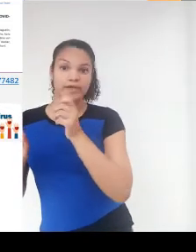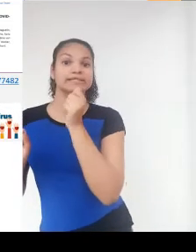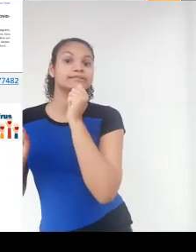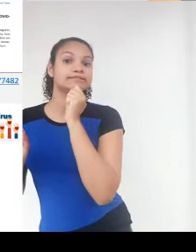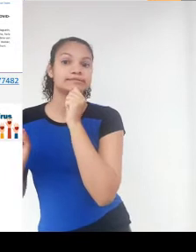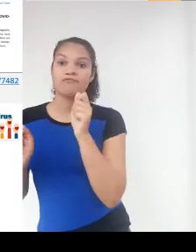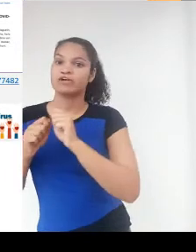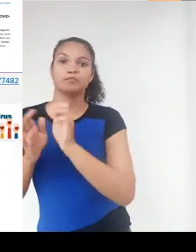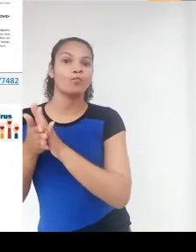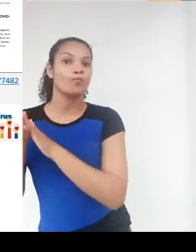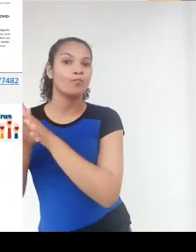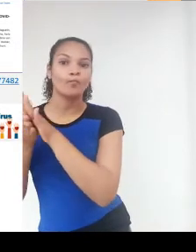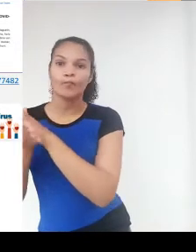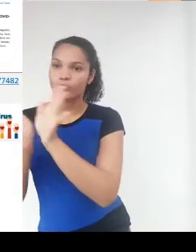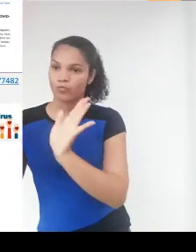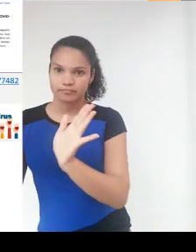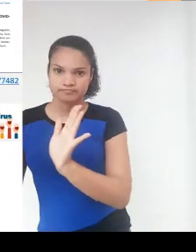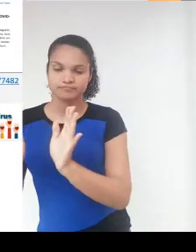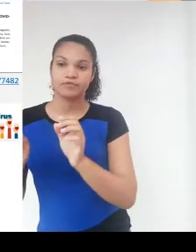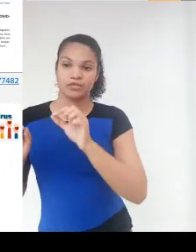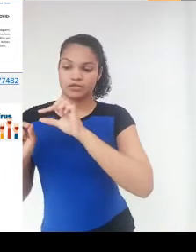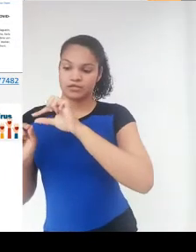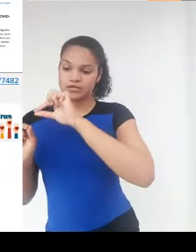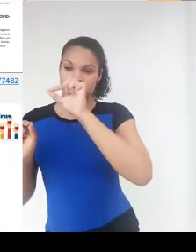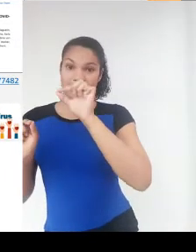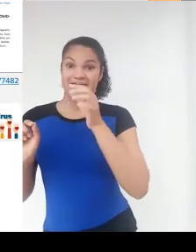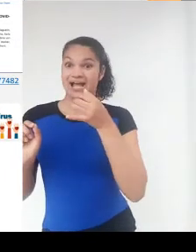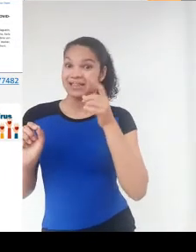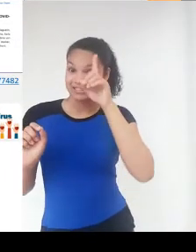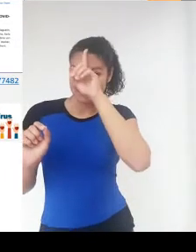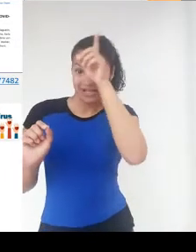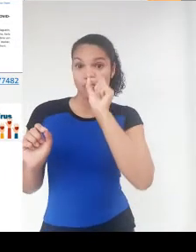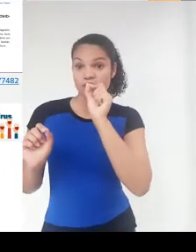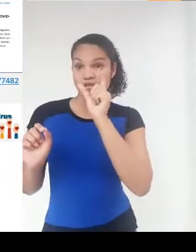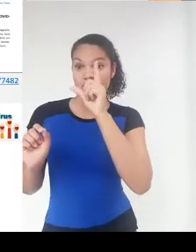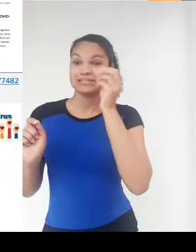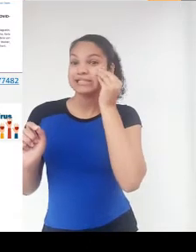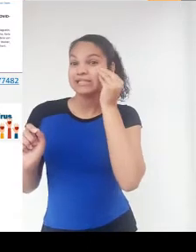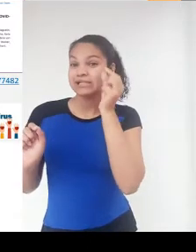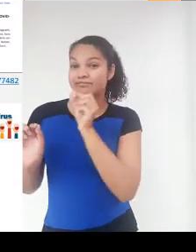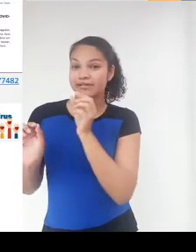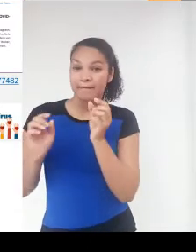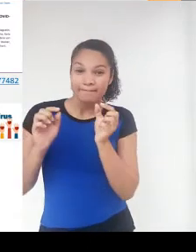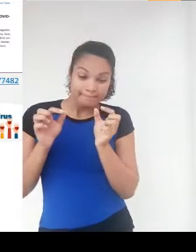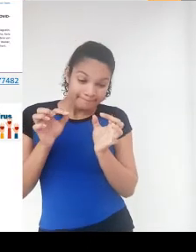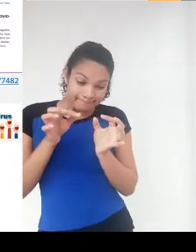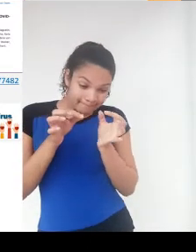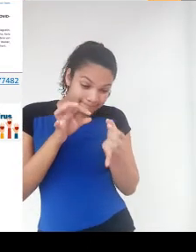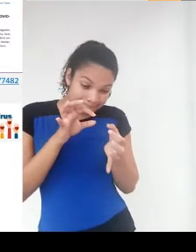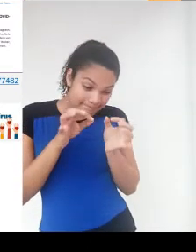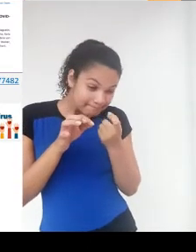contenção, a gente tem a figura em azul. Com o tempo, a ideia é você mitigar, a partir de medidas